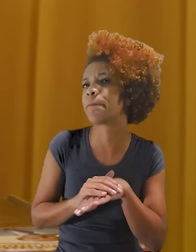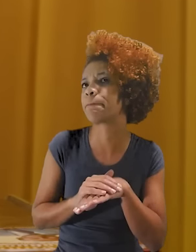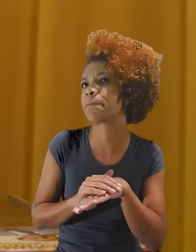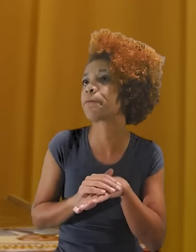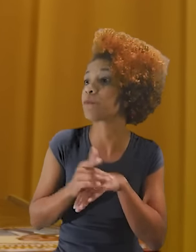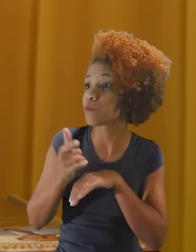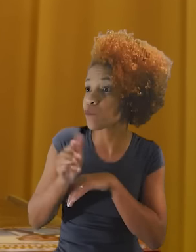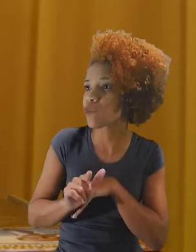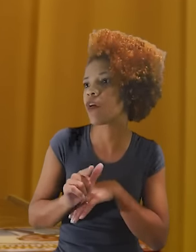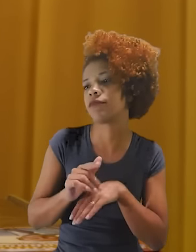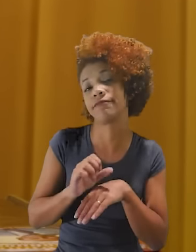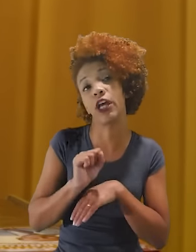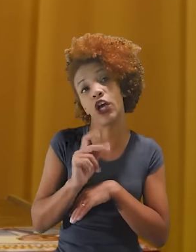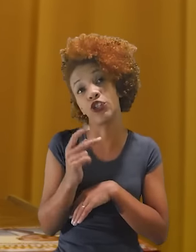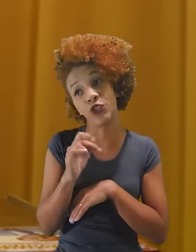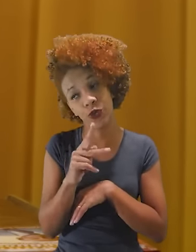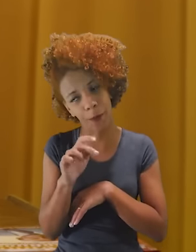De novo ele fazendo